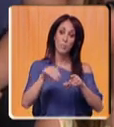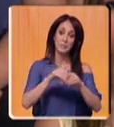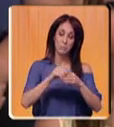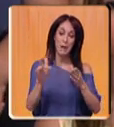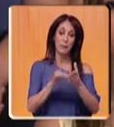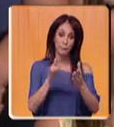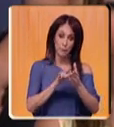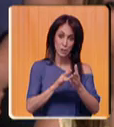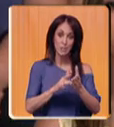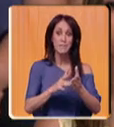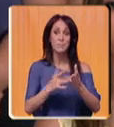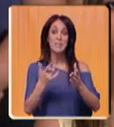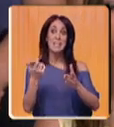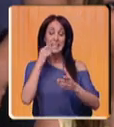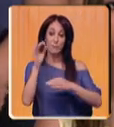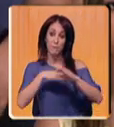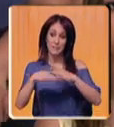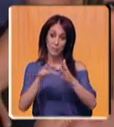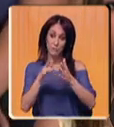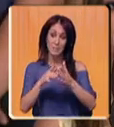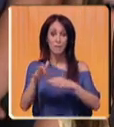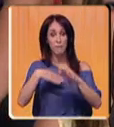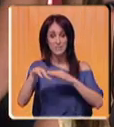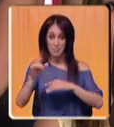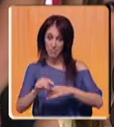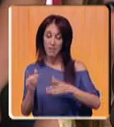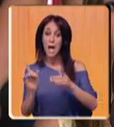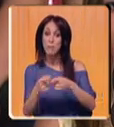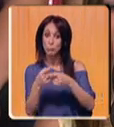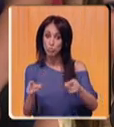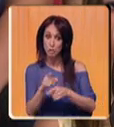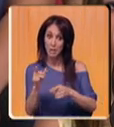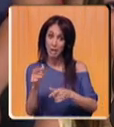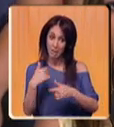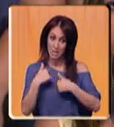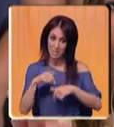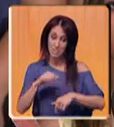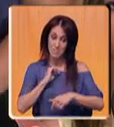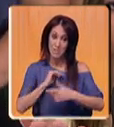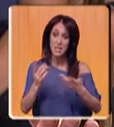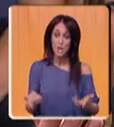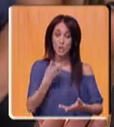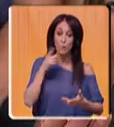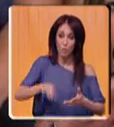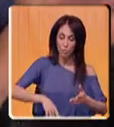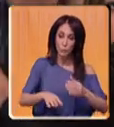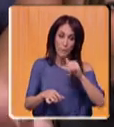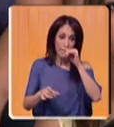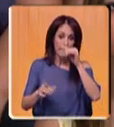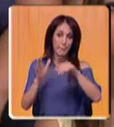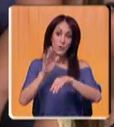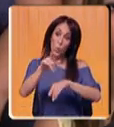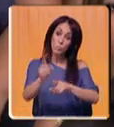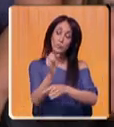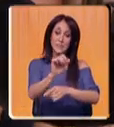estava convidado, Coelho, ator também? Pois, também autor. Depois de uma ausência no teatro de revista durante vários anos, eu regresso e precisamente